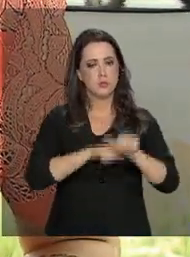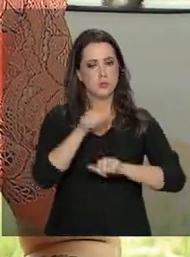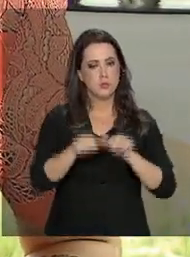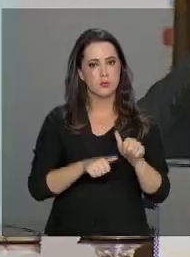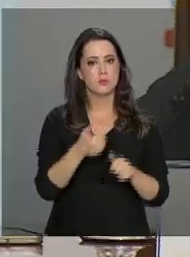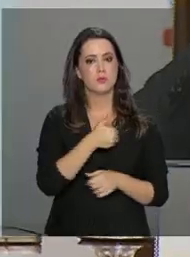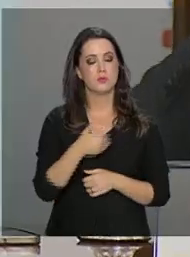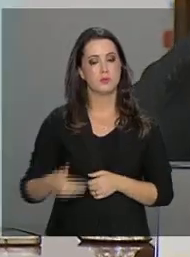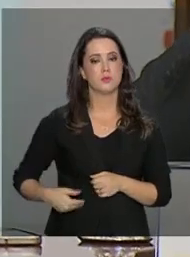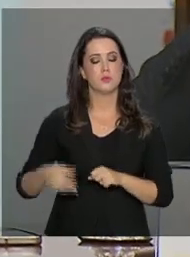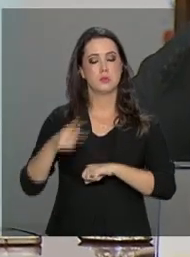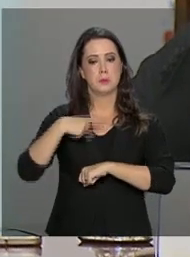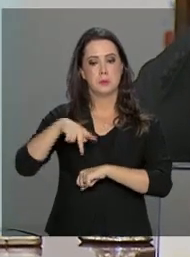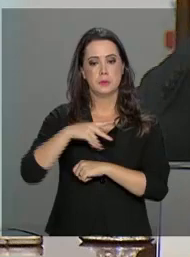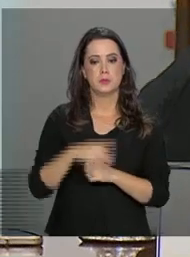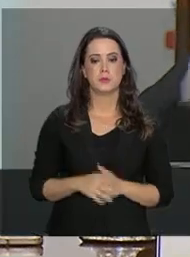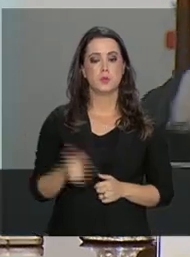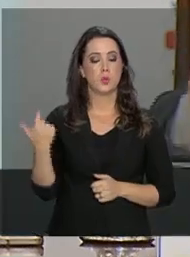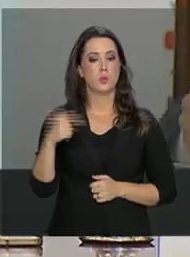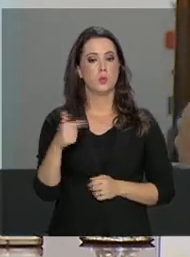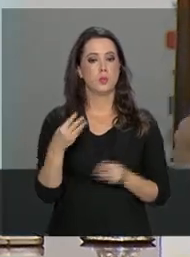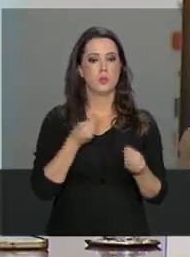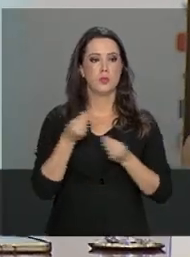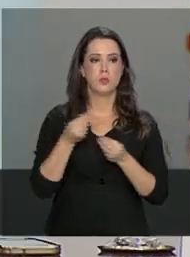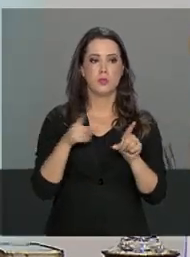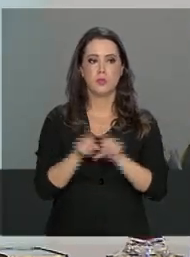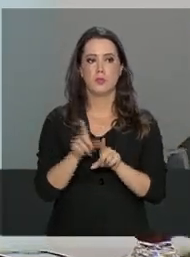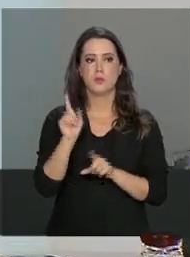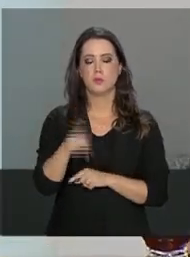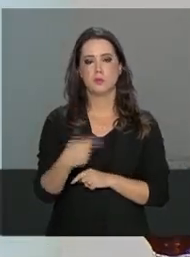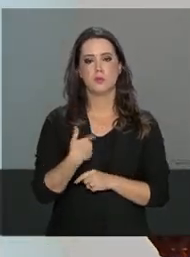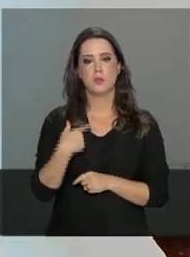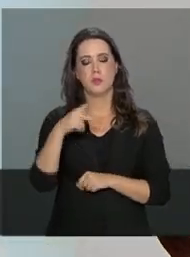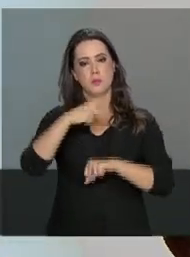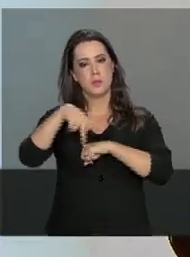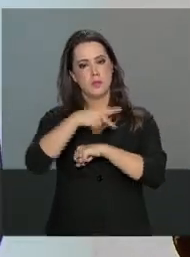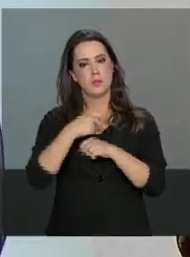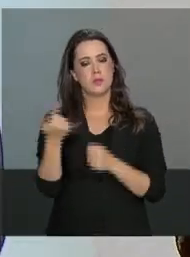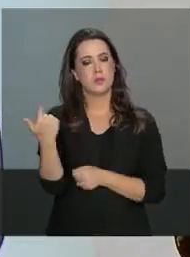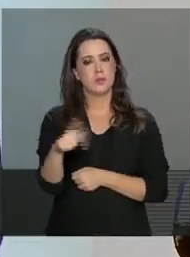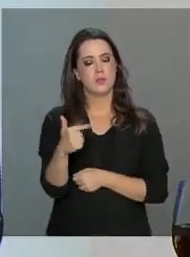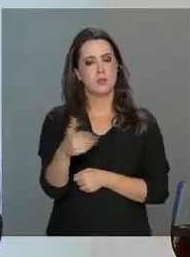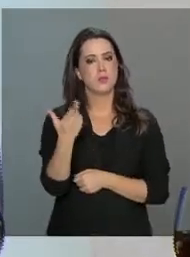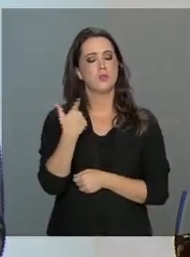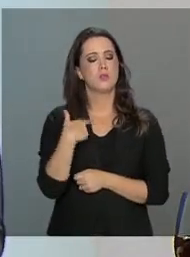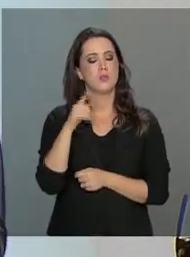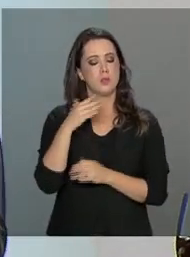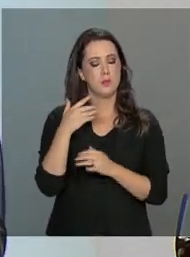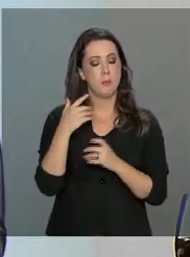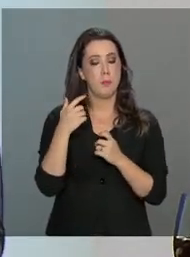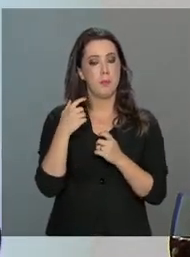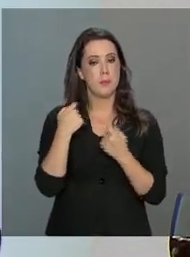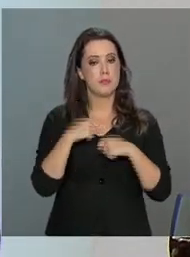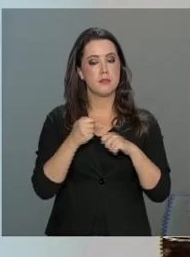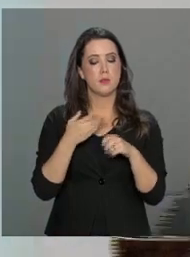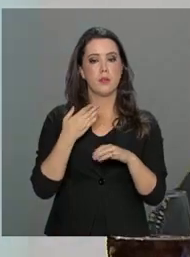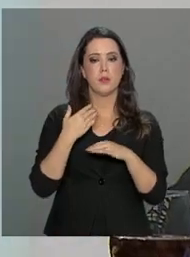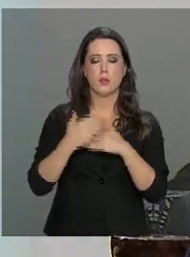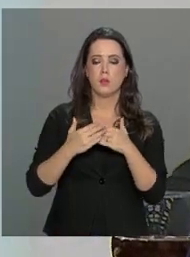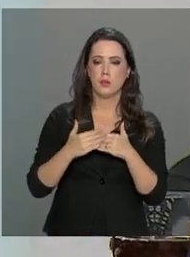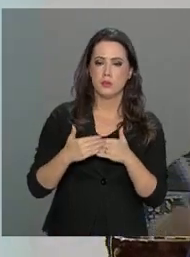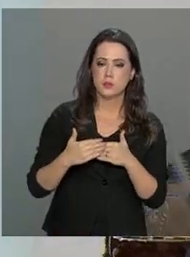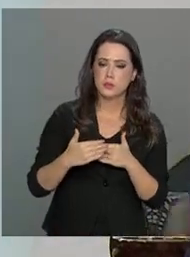do país a alternativa para o país que não seja com a continuidade eo aprofundamento